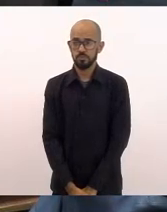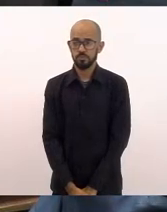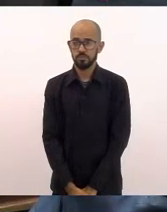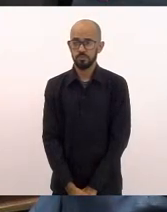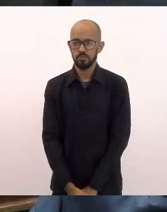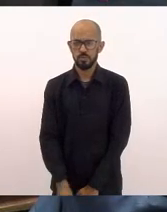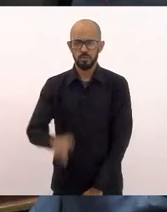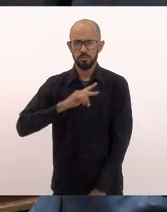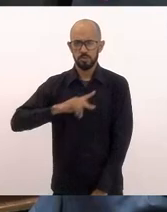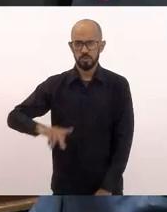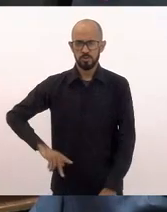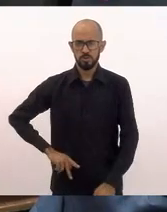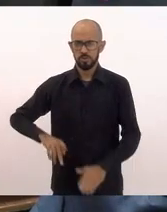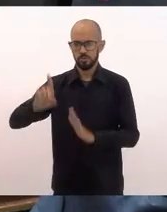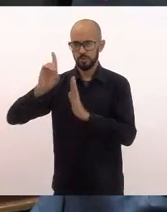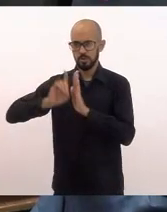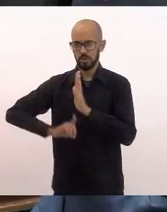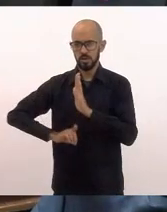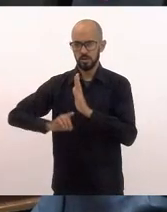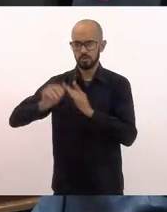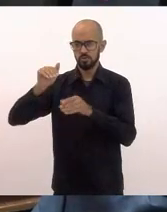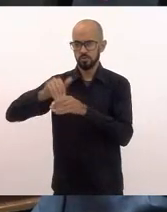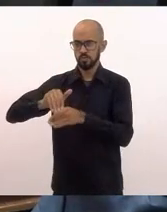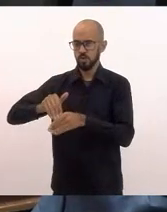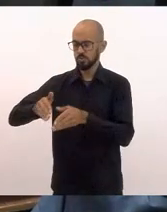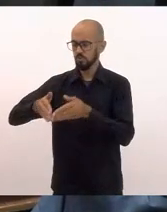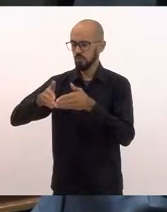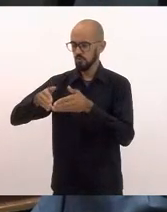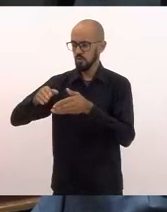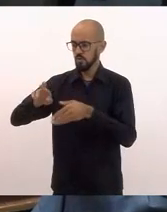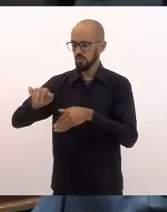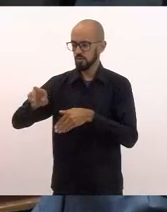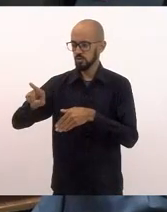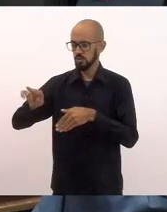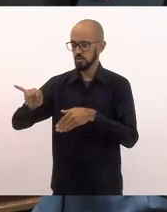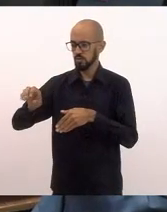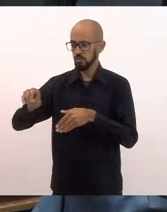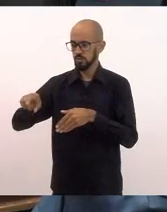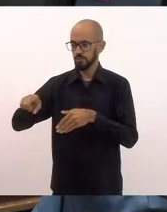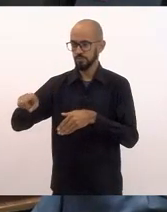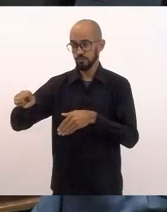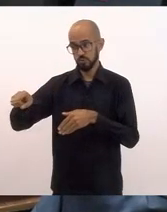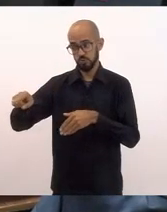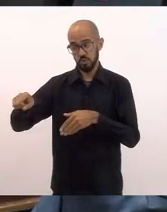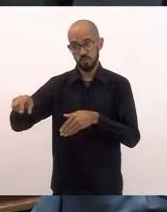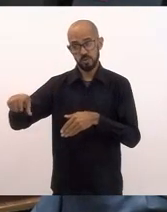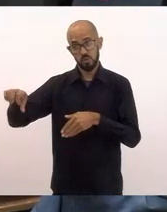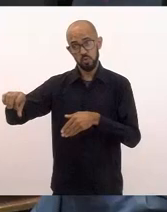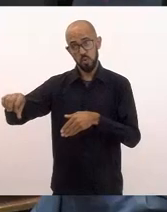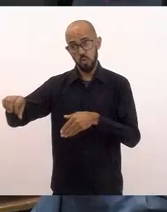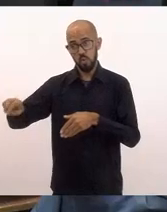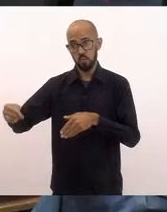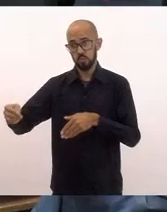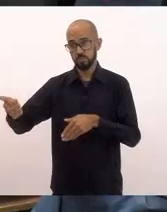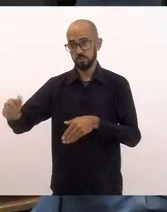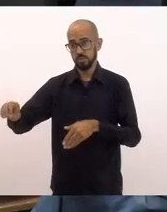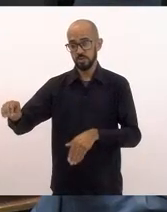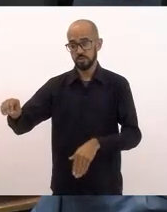Presidente, para a declaração de voto, Rodrigo Amorim, por favor. Vossa Excelência será o nono ou décimo. Escrever para tá?